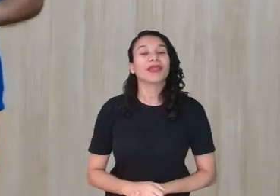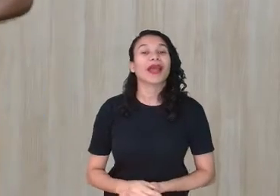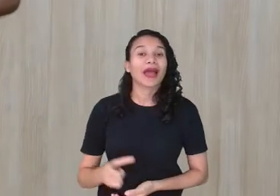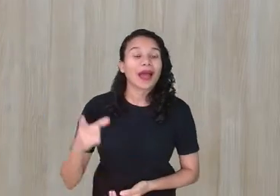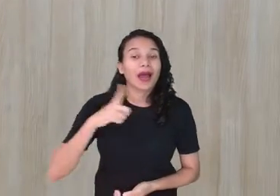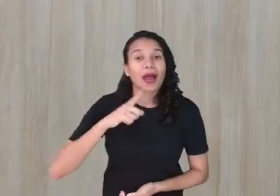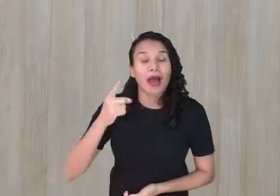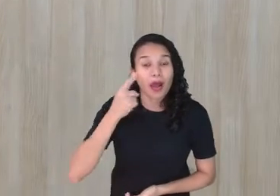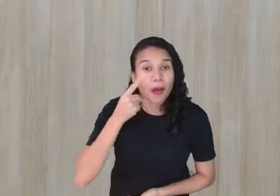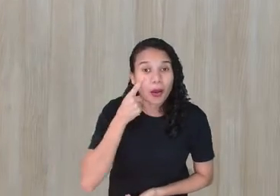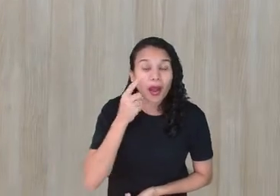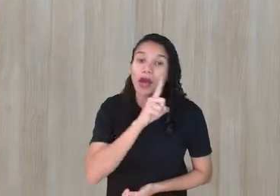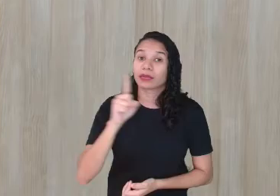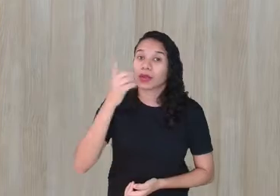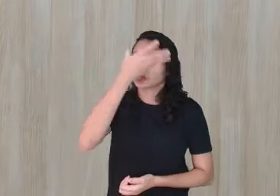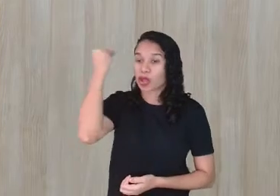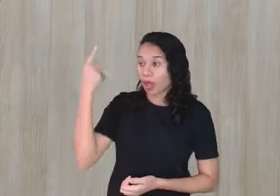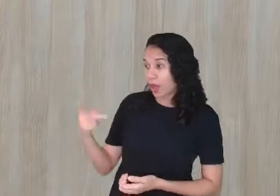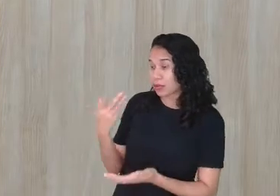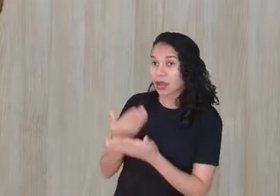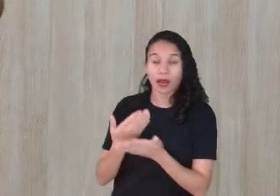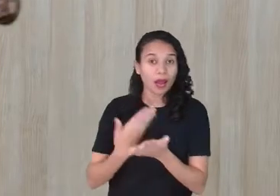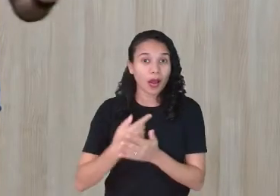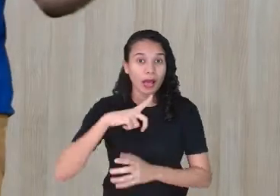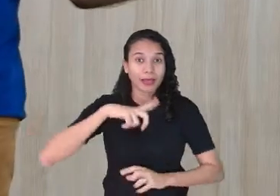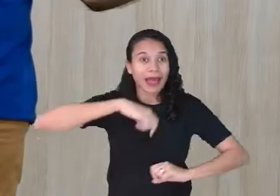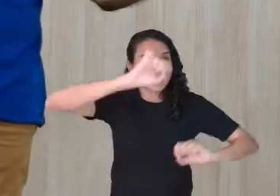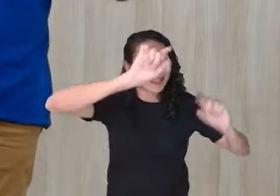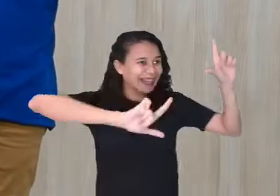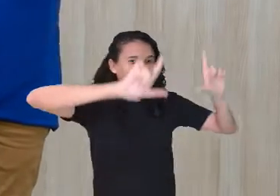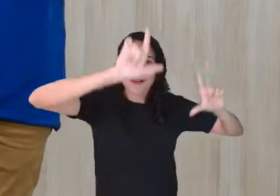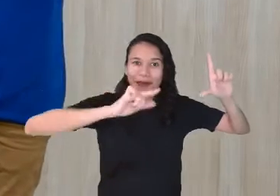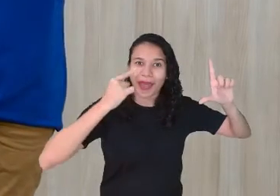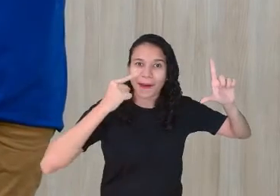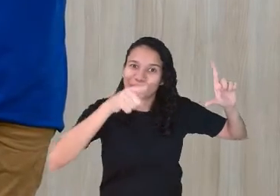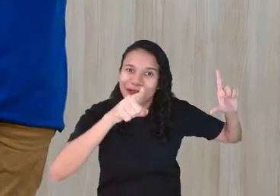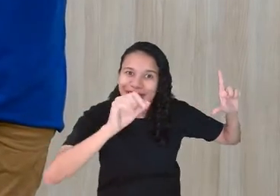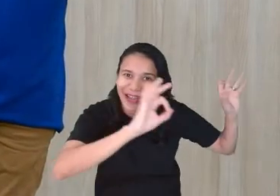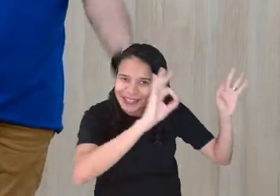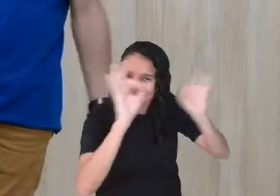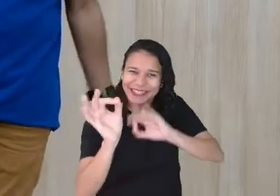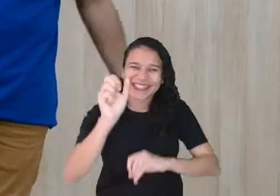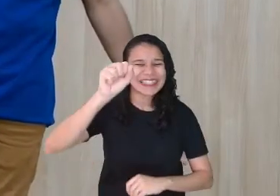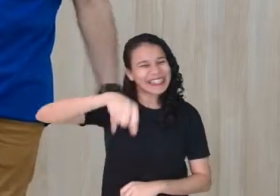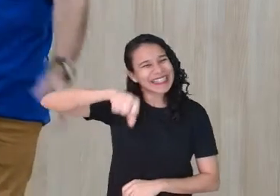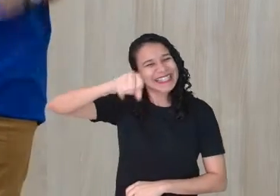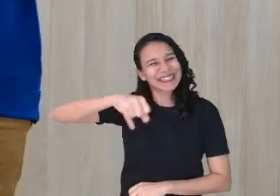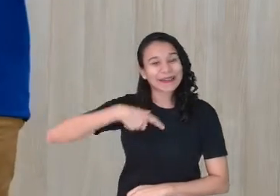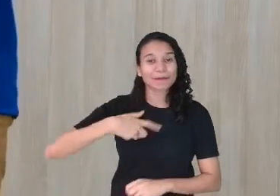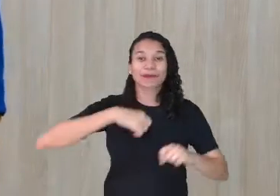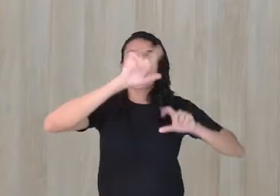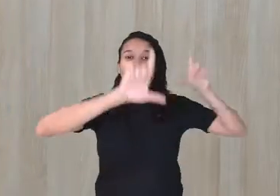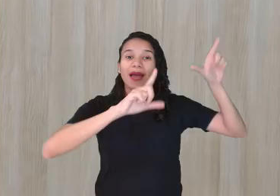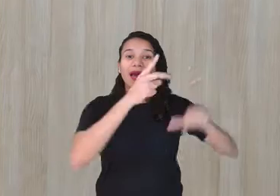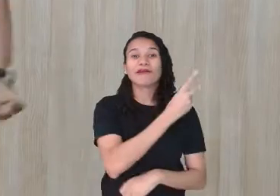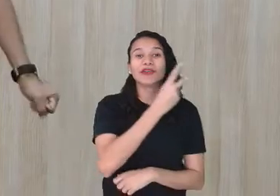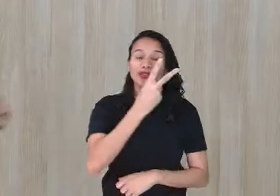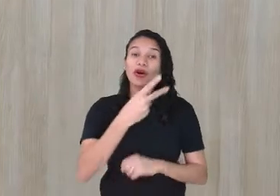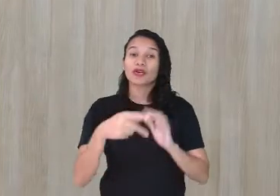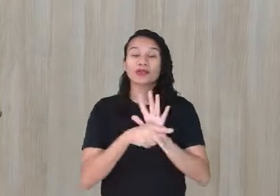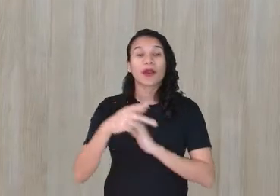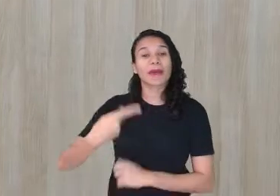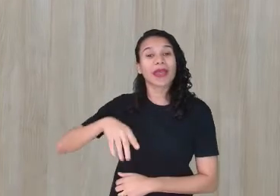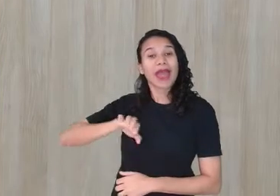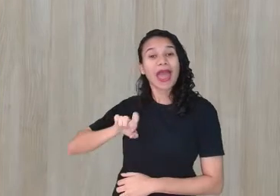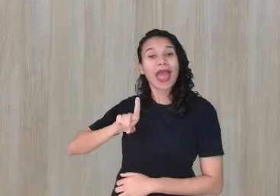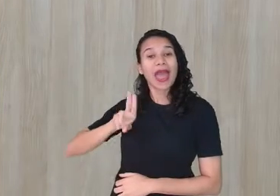Ó, não esquece que também que essa aula é passada na TV para vocês, exatamente. Canal 22 Educa